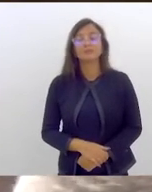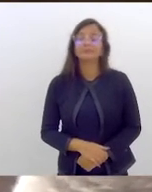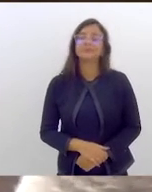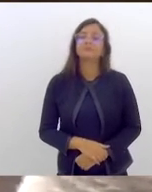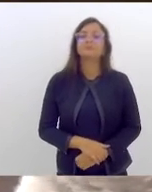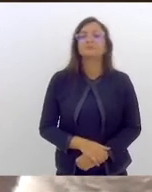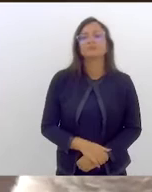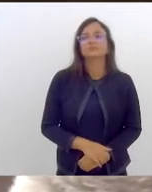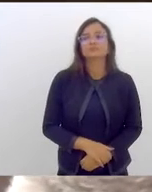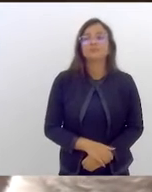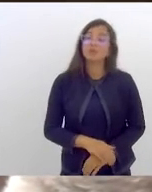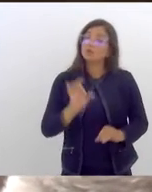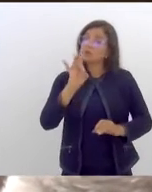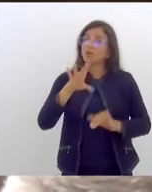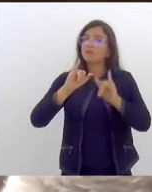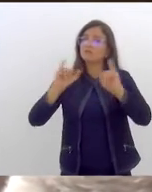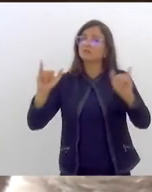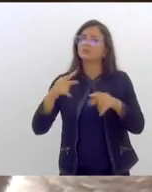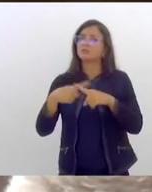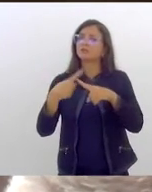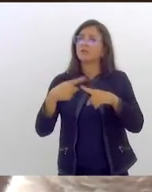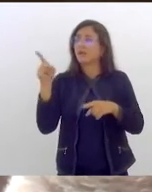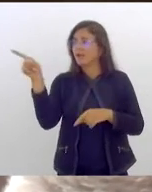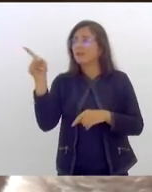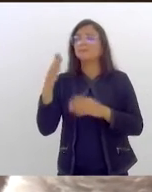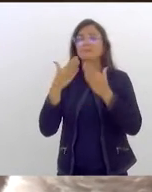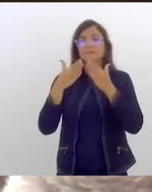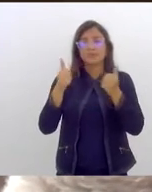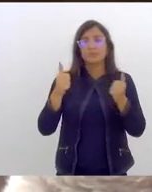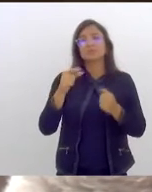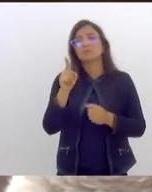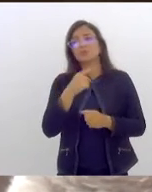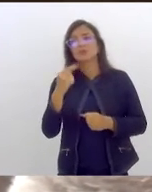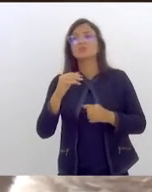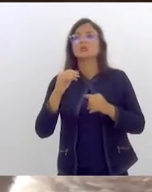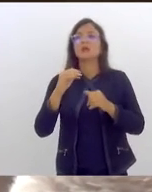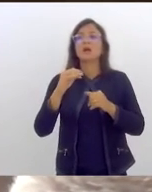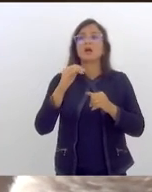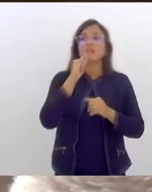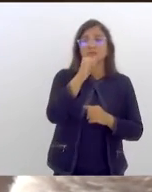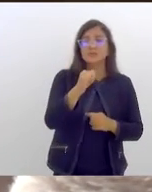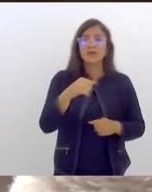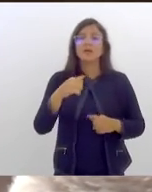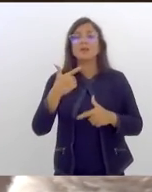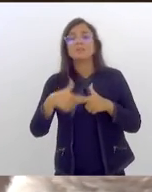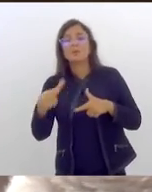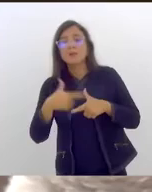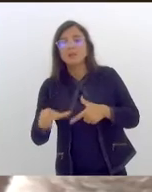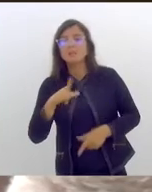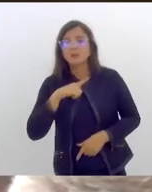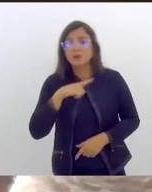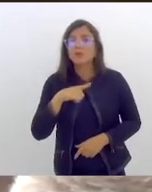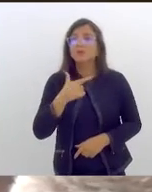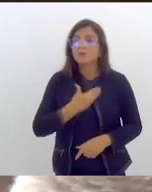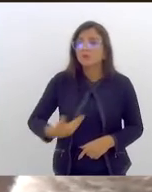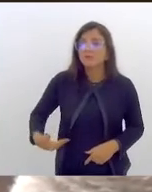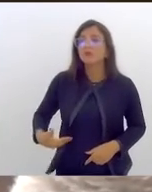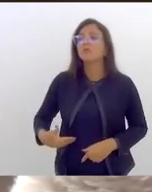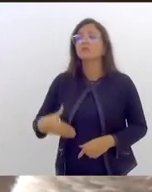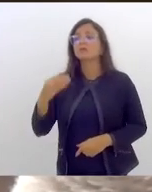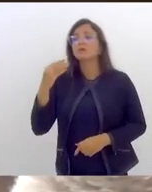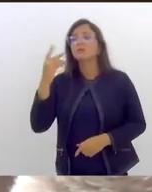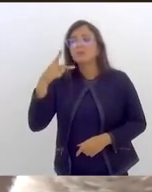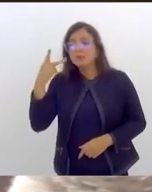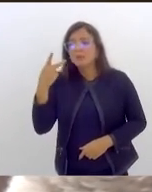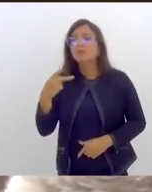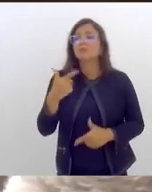só comunicando que ele pediu que a gente comunicasse a ele todos os problemas que o governo tá trazendo para o Parlamento